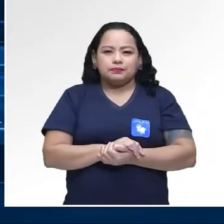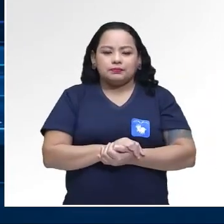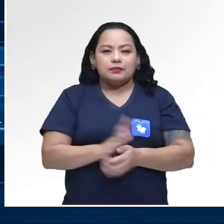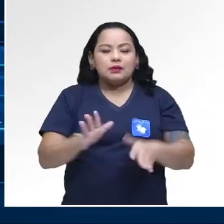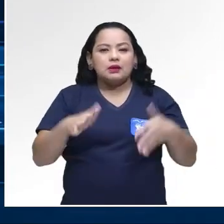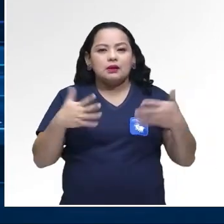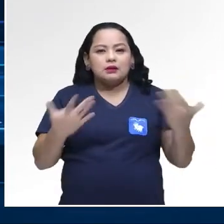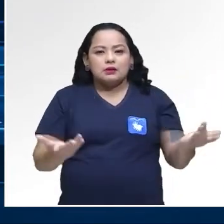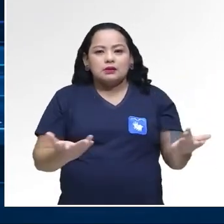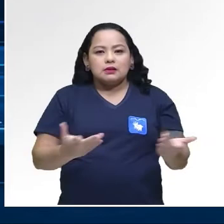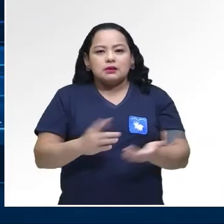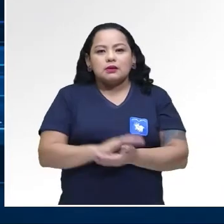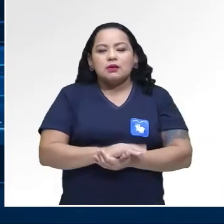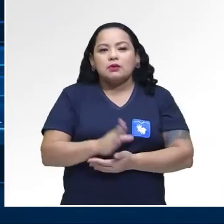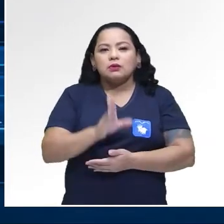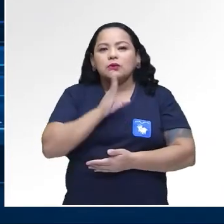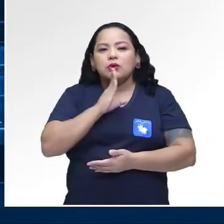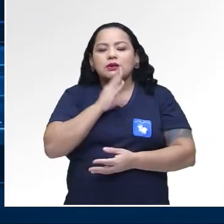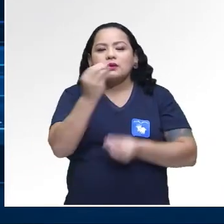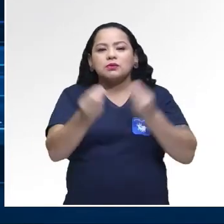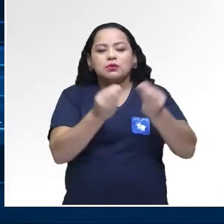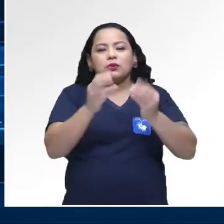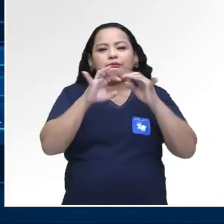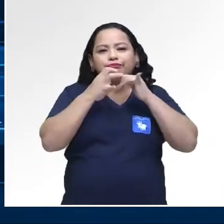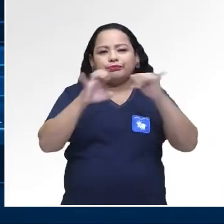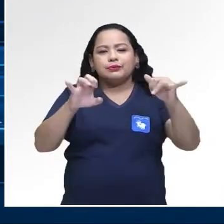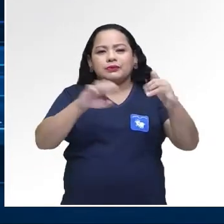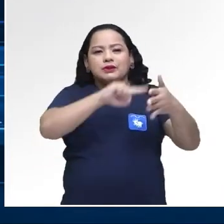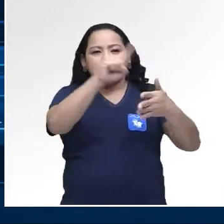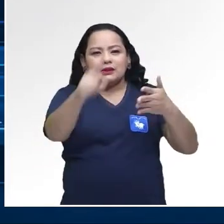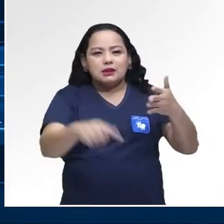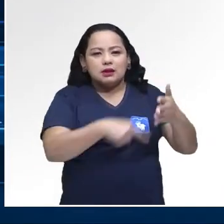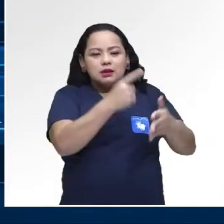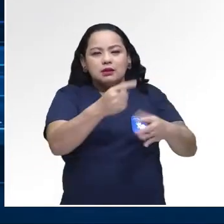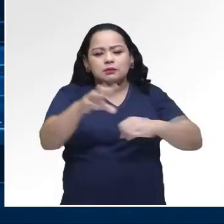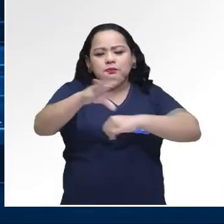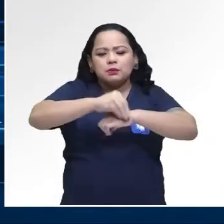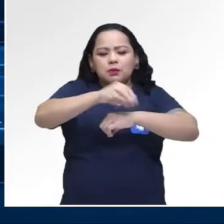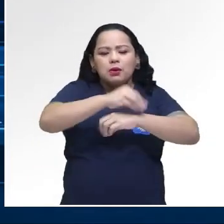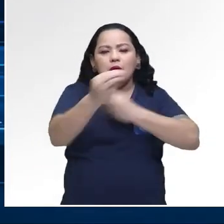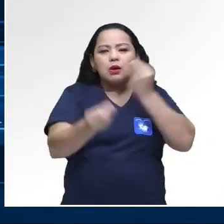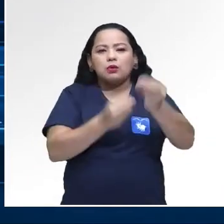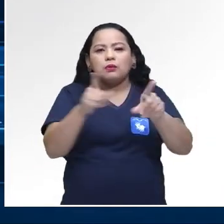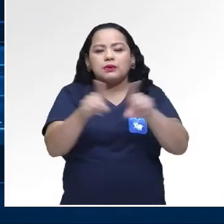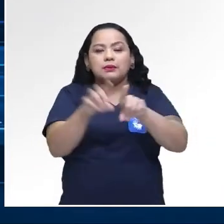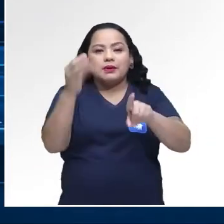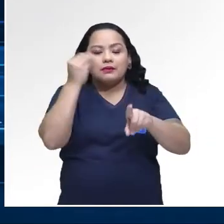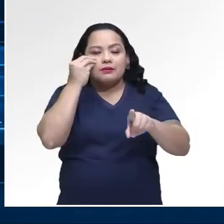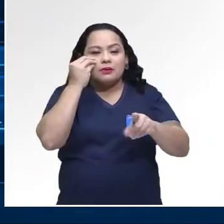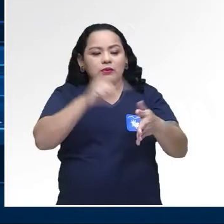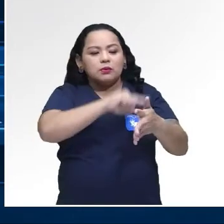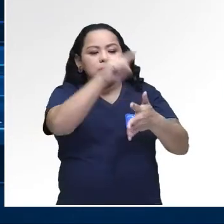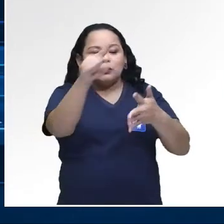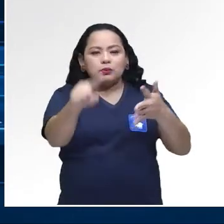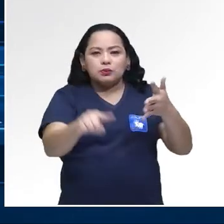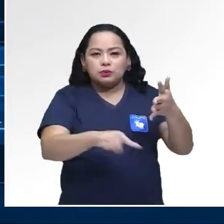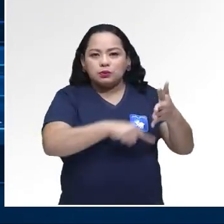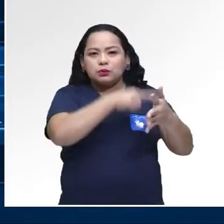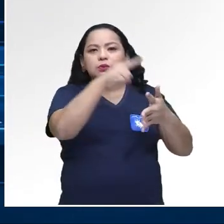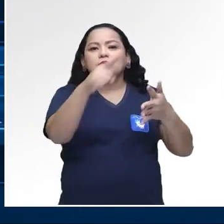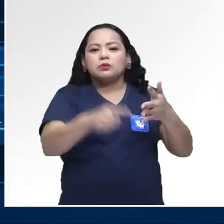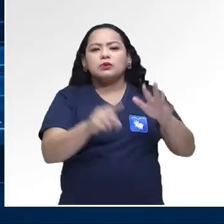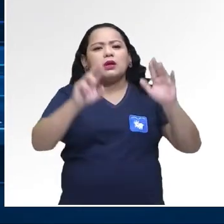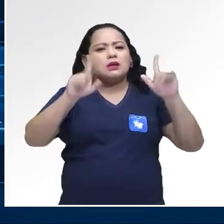Então, conhecemos aí sobre o circuito elétrico, né? Vimos o que compõe, vimos que é um circuito fechado e que ele pode